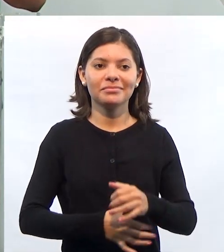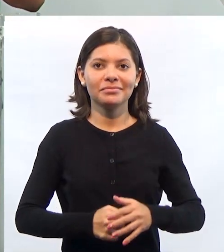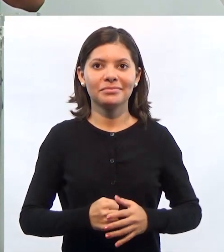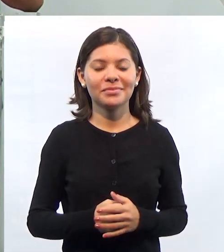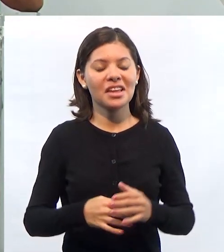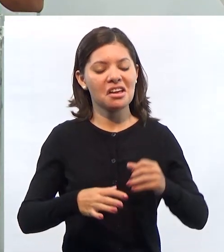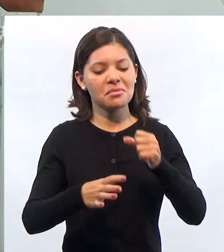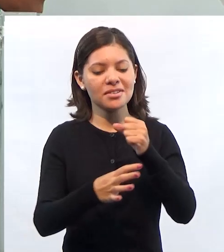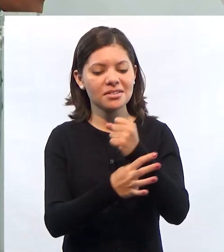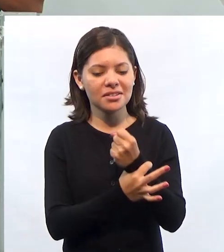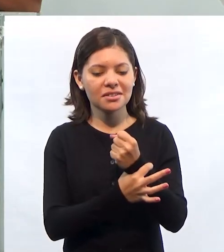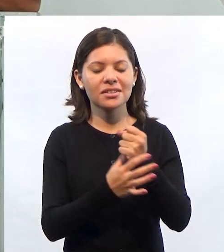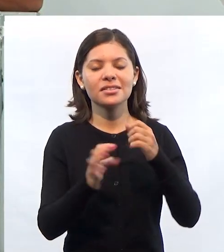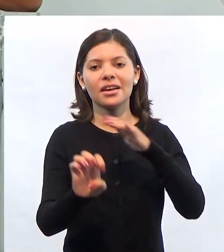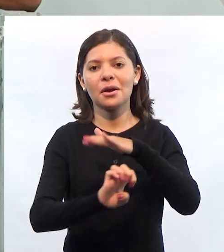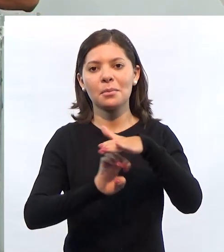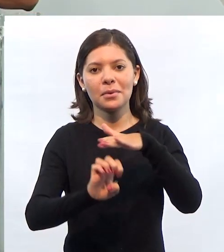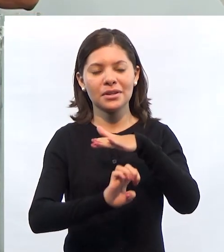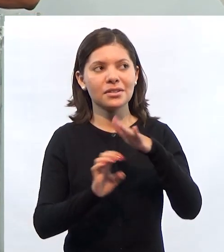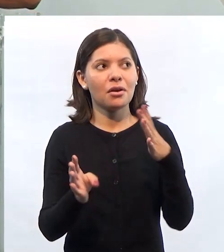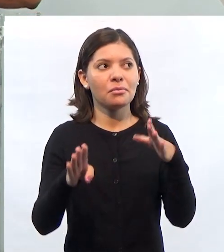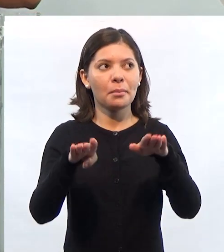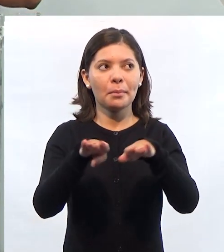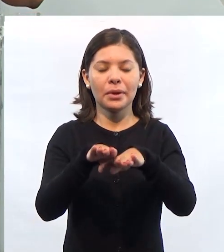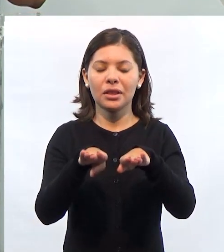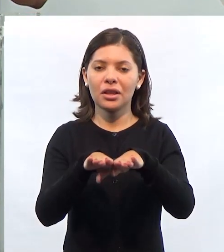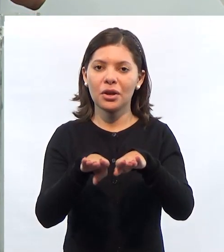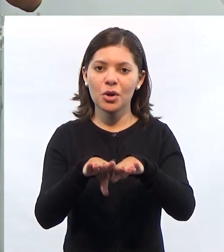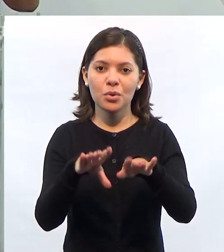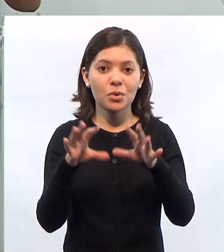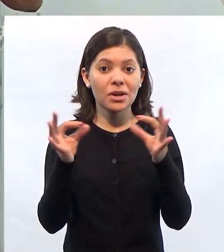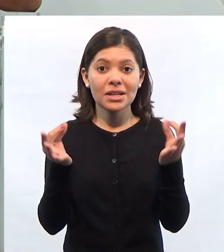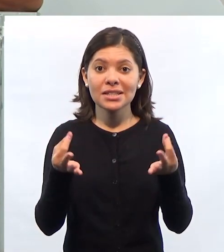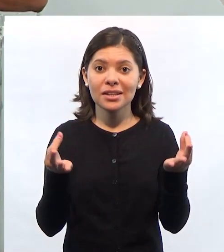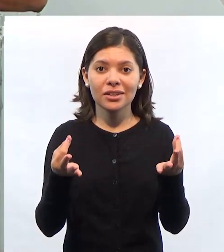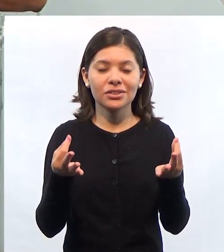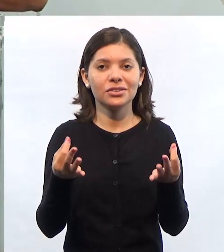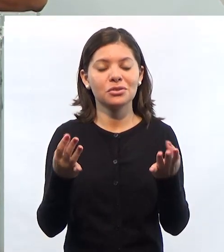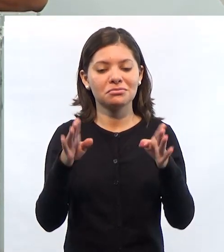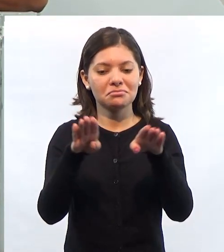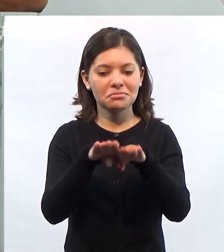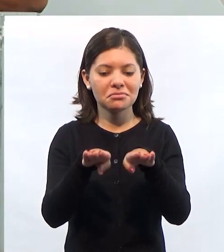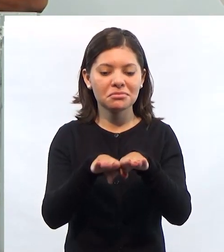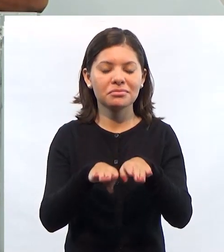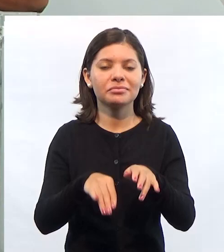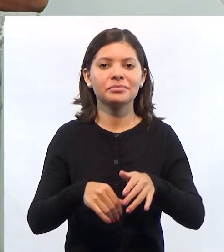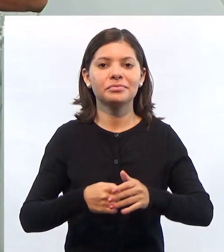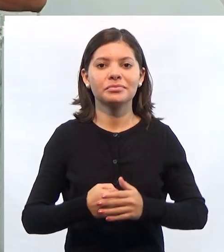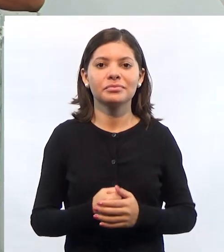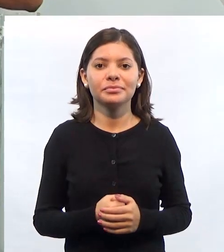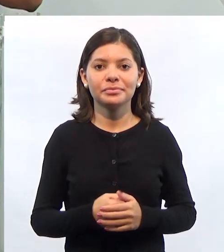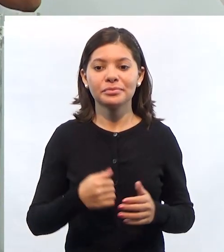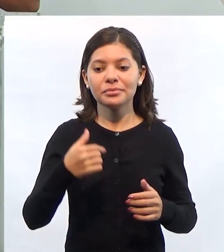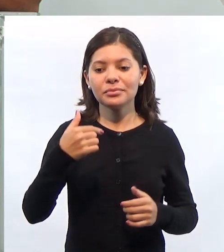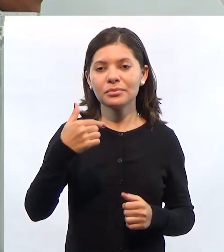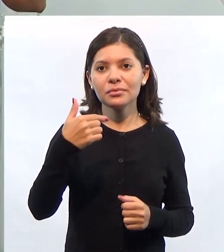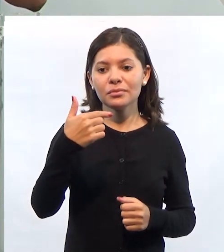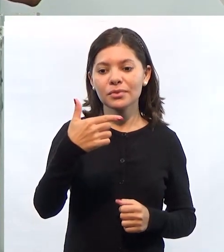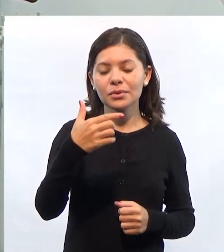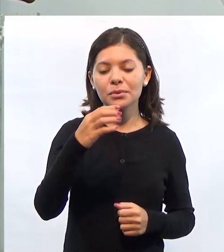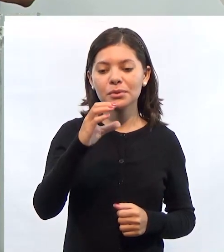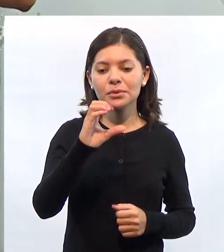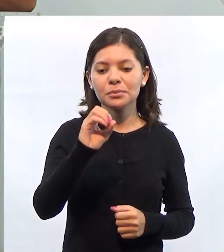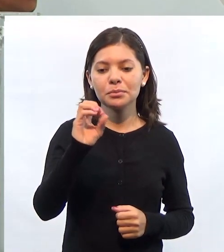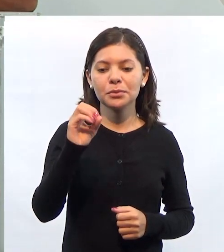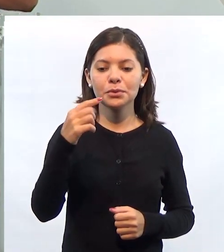é uma segurança de que a empresa está atendendo ao padrão que é foi colocado para o cliente 2002 ML